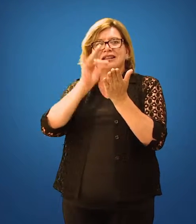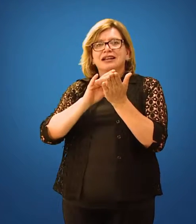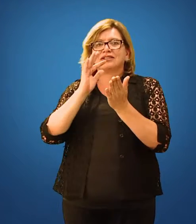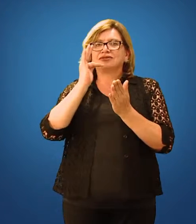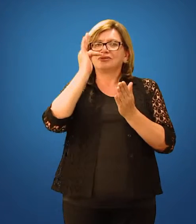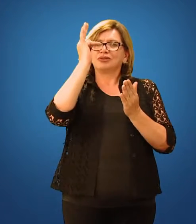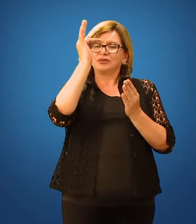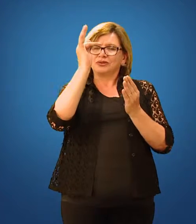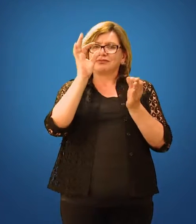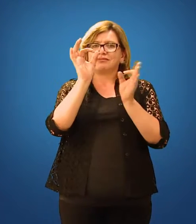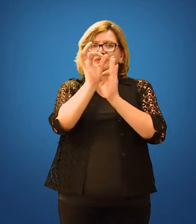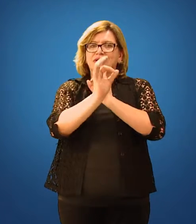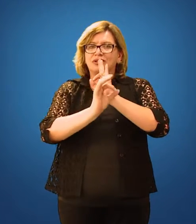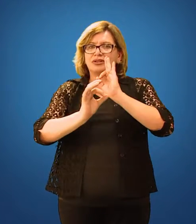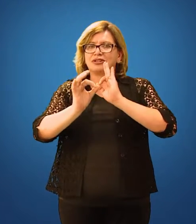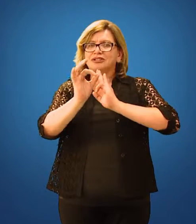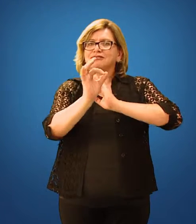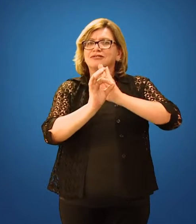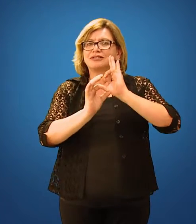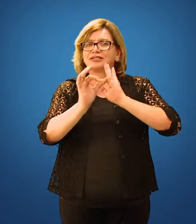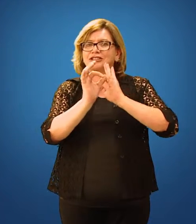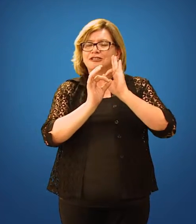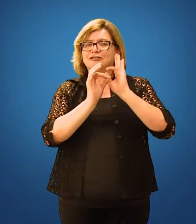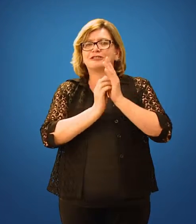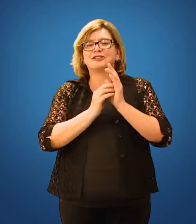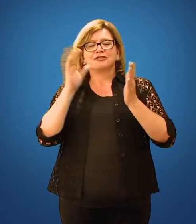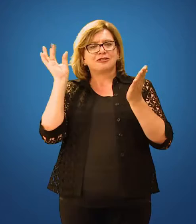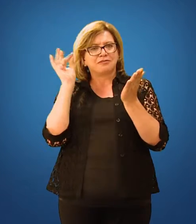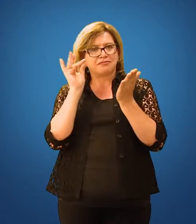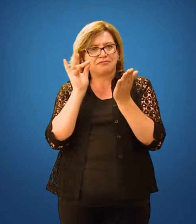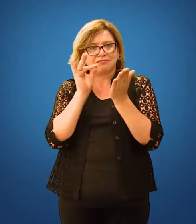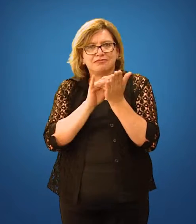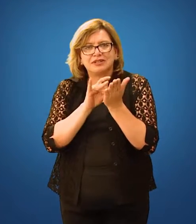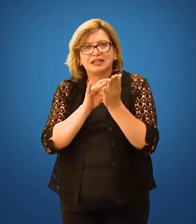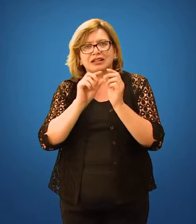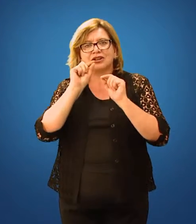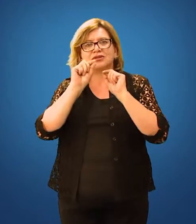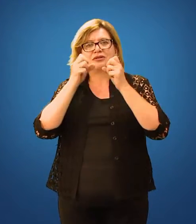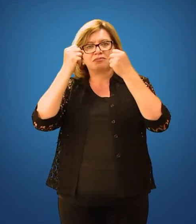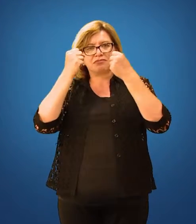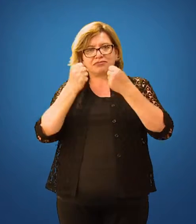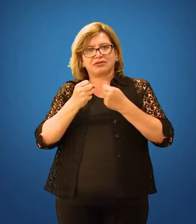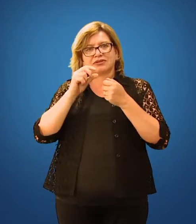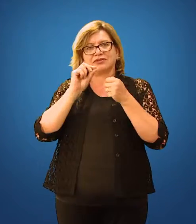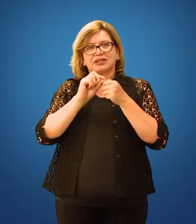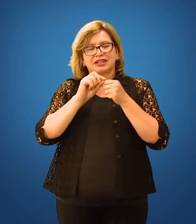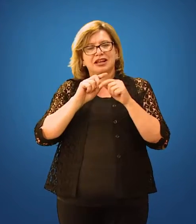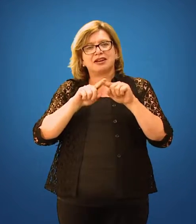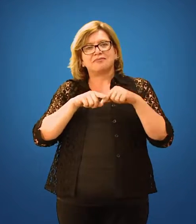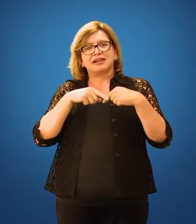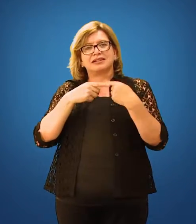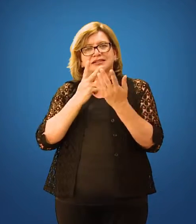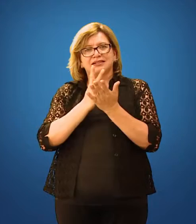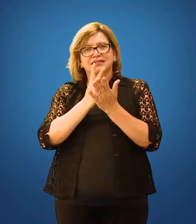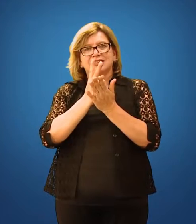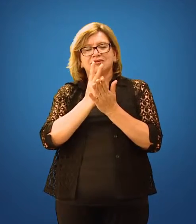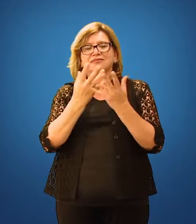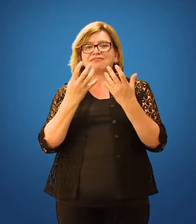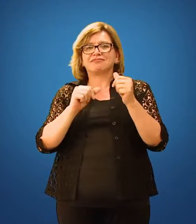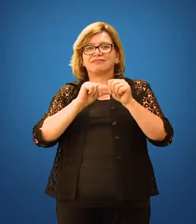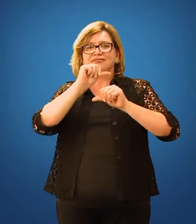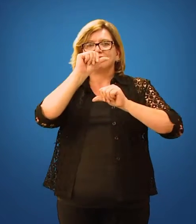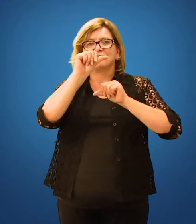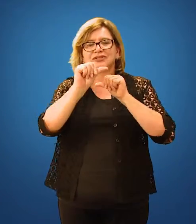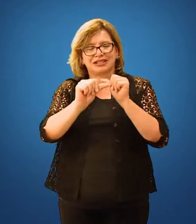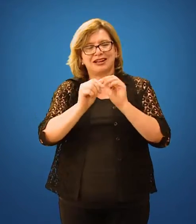traço um esboço partindo da minha realidade, dentro do que é possível, mas desejando sempre uma melhora.